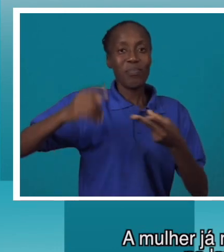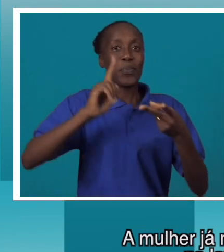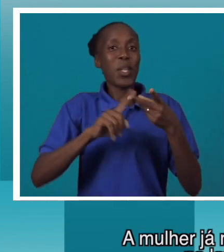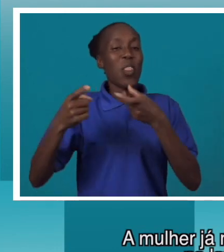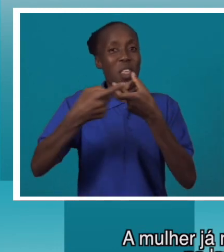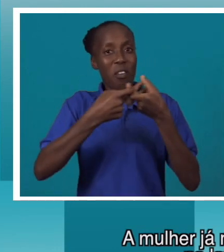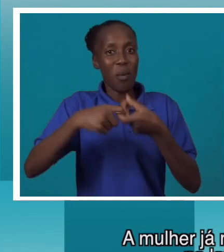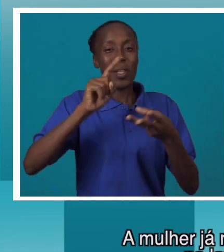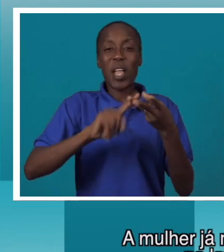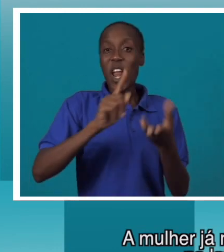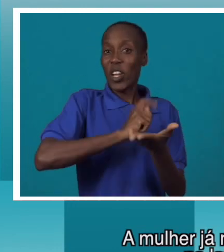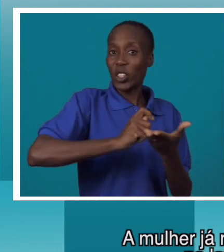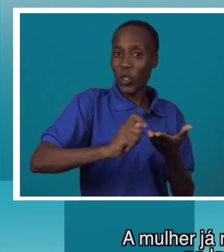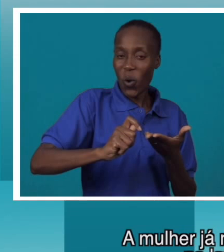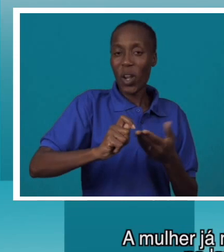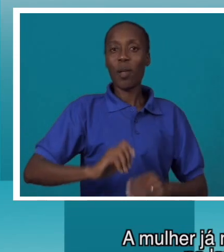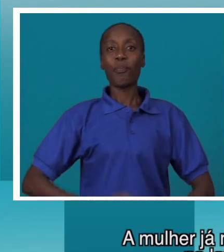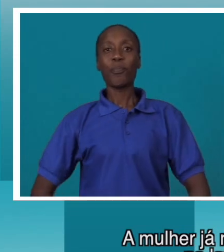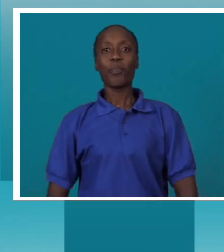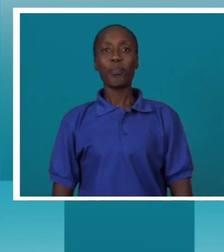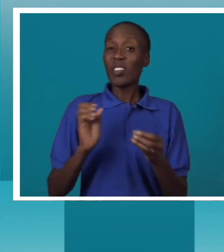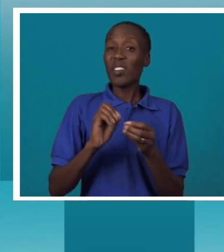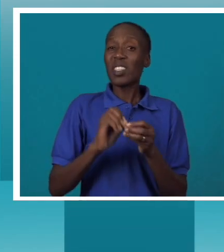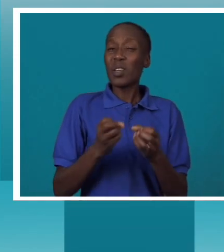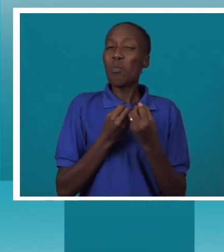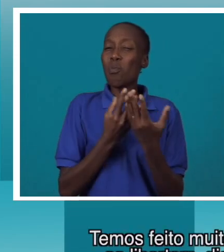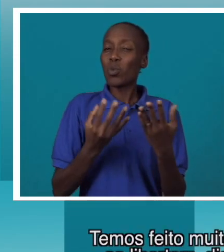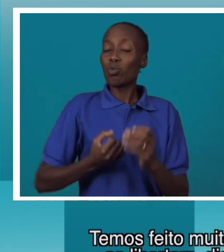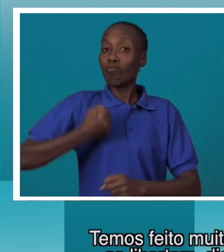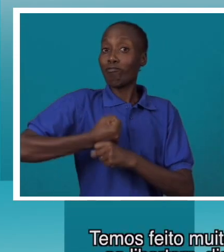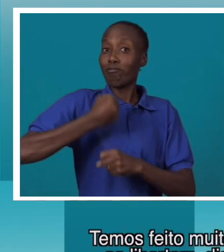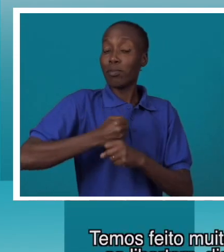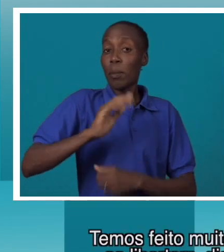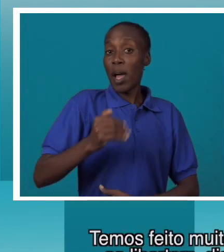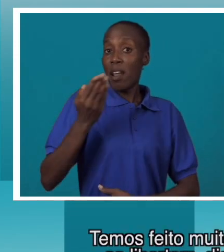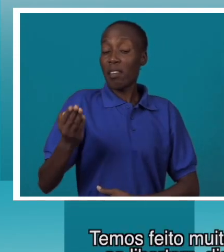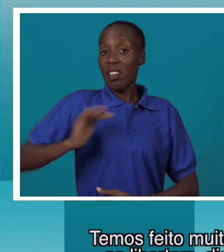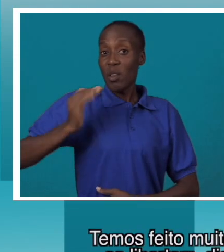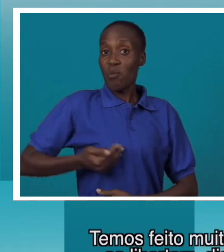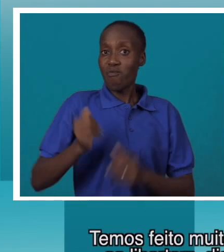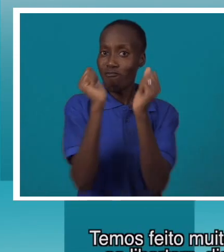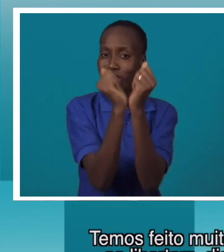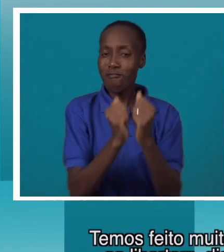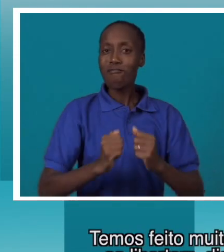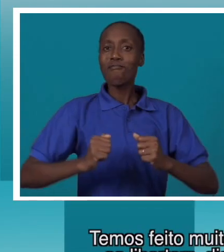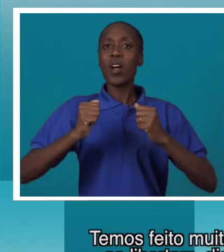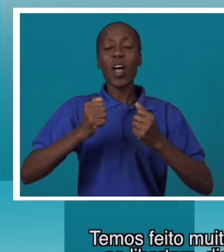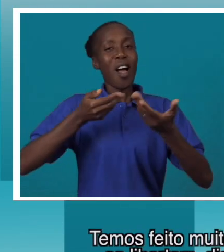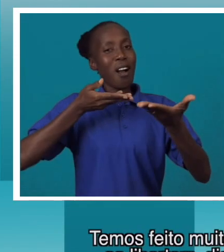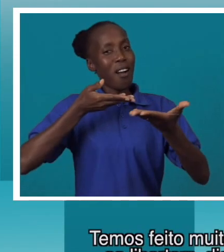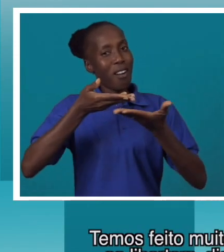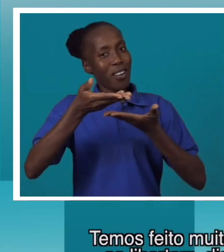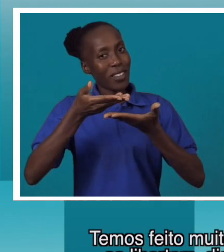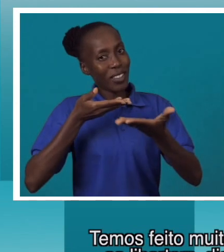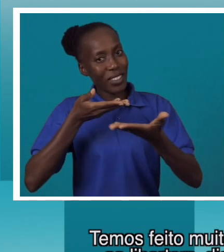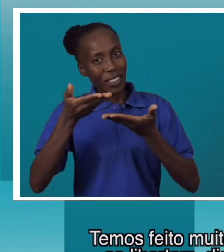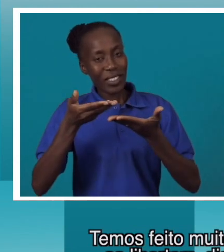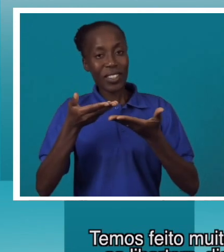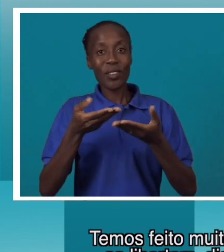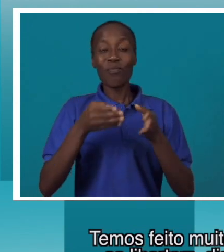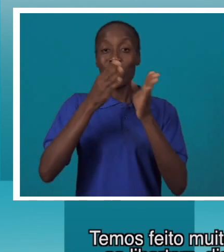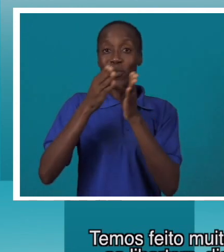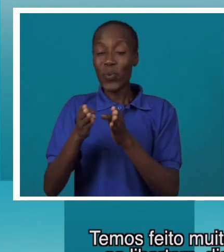lar sem familiar na escola temos feito muito trabalho para que essas mulheres se libertem falando diálogo